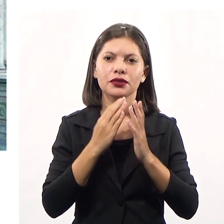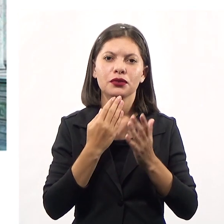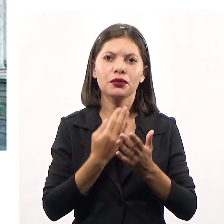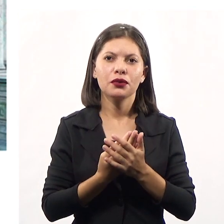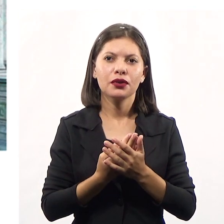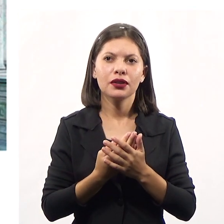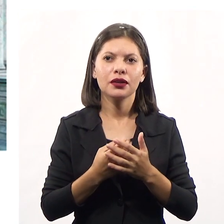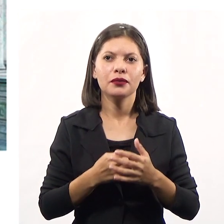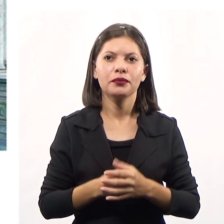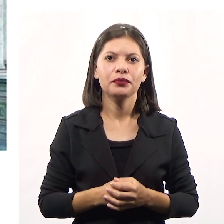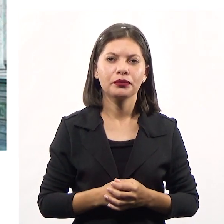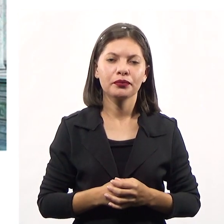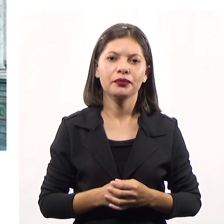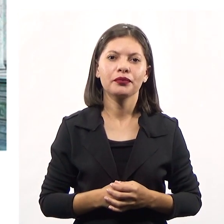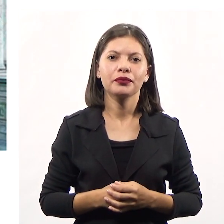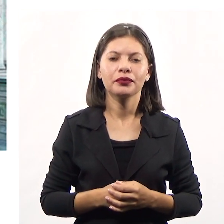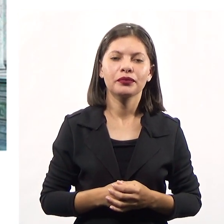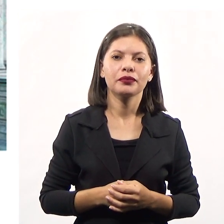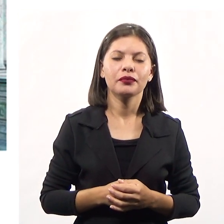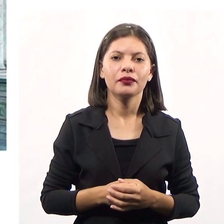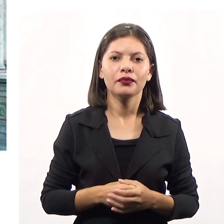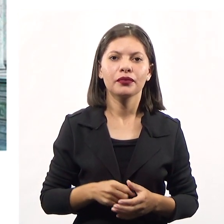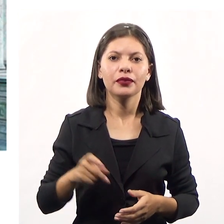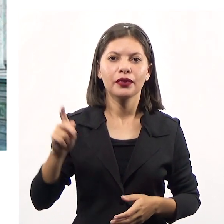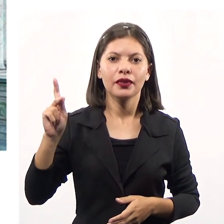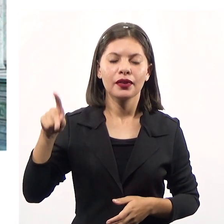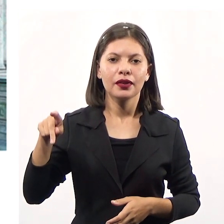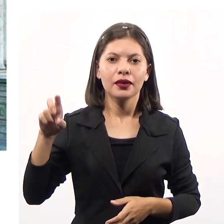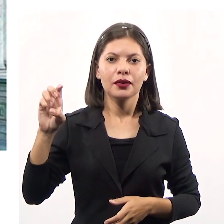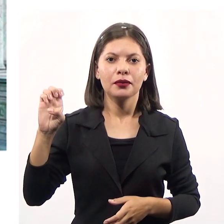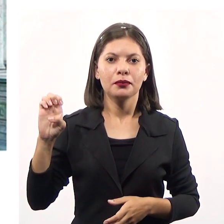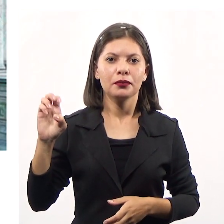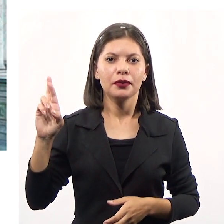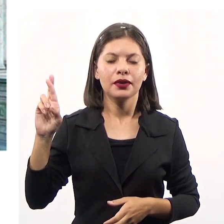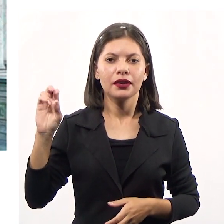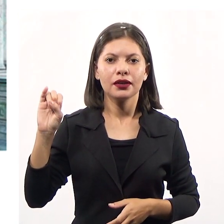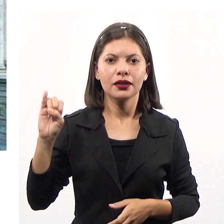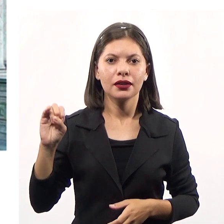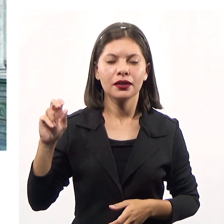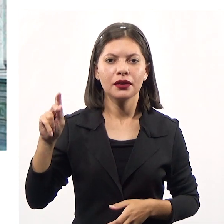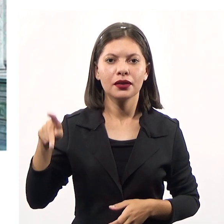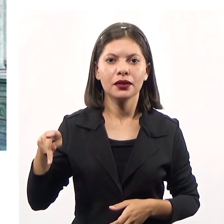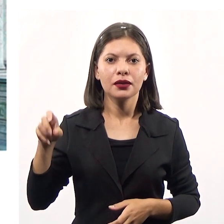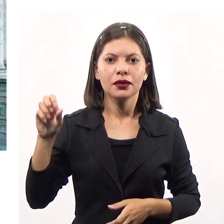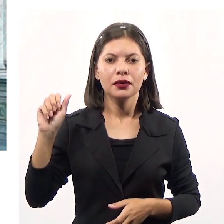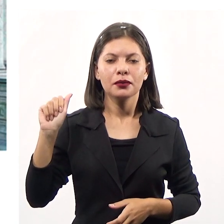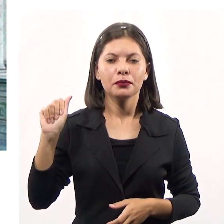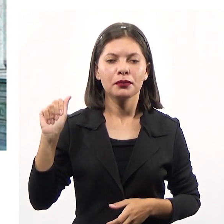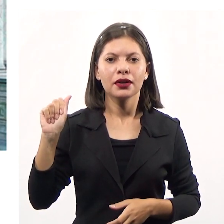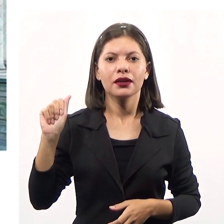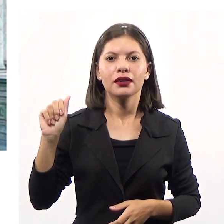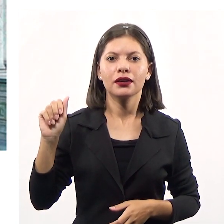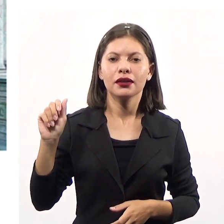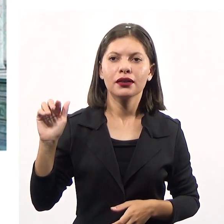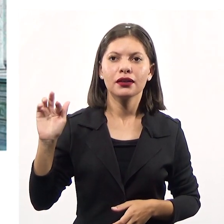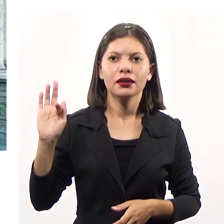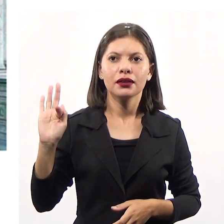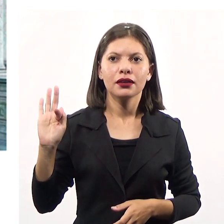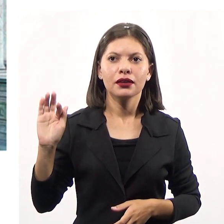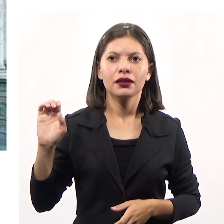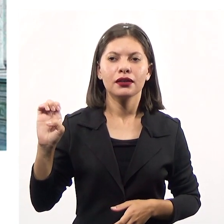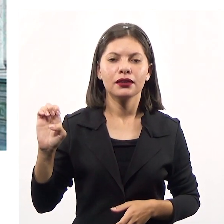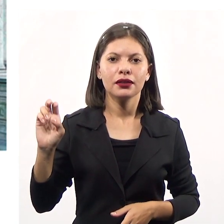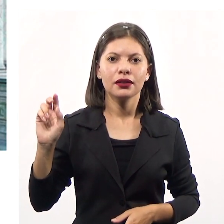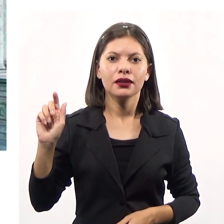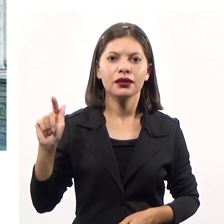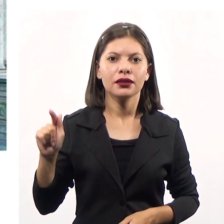escola peripatética, eu vou explicar para vocês por que esse nome peripatético, né, mas por essa imagem a gente já vai